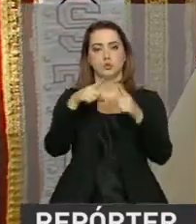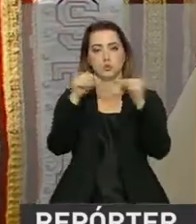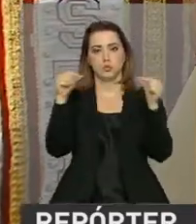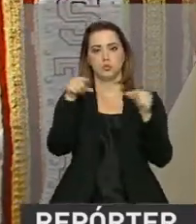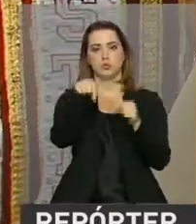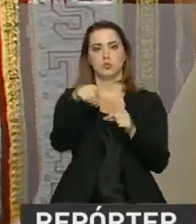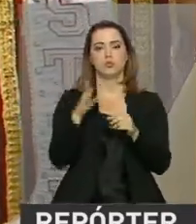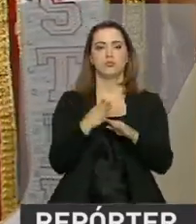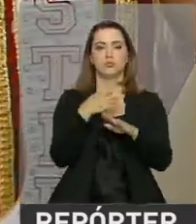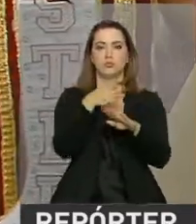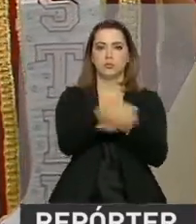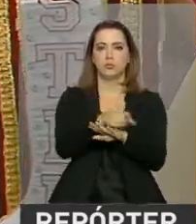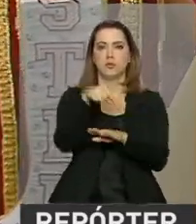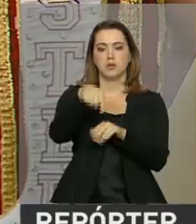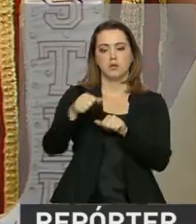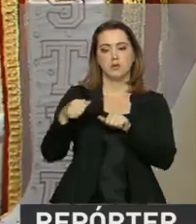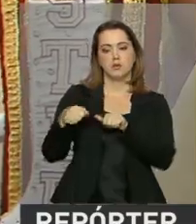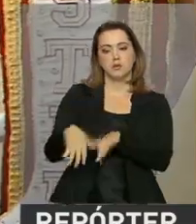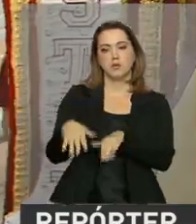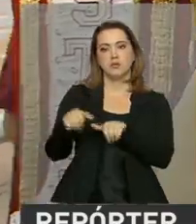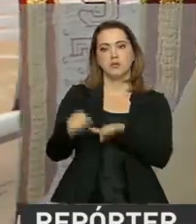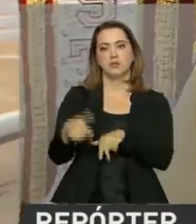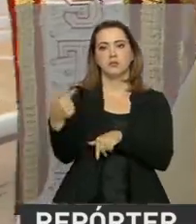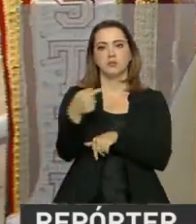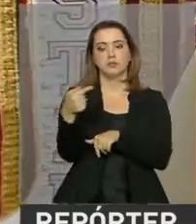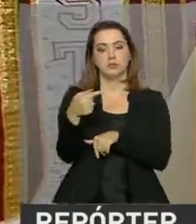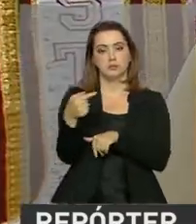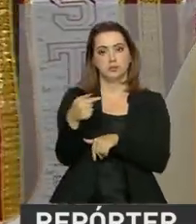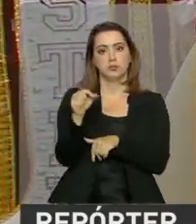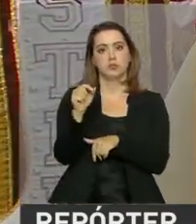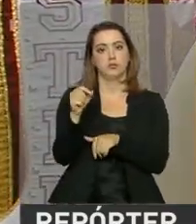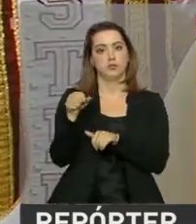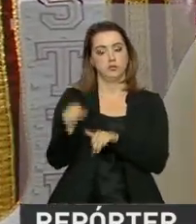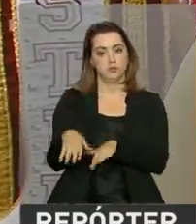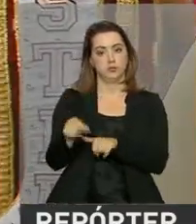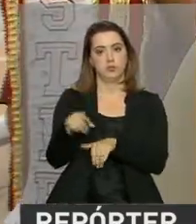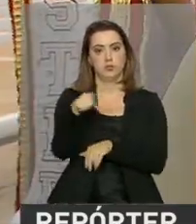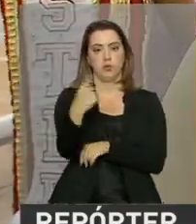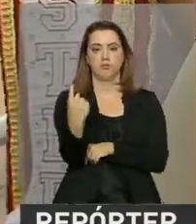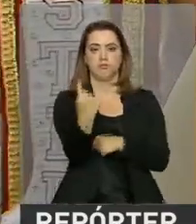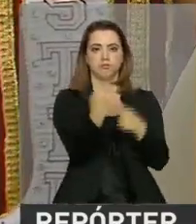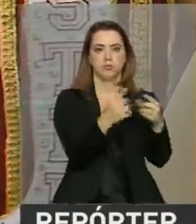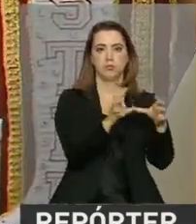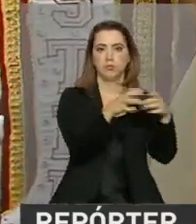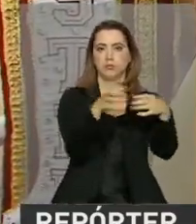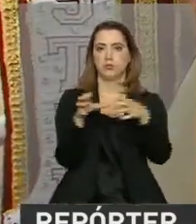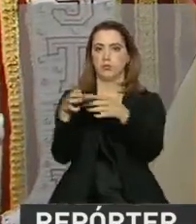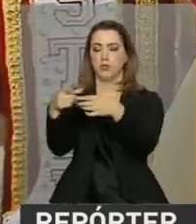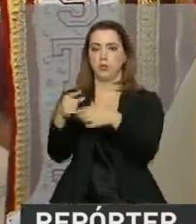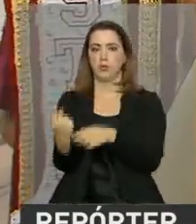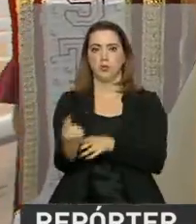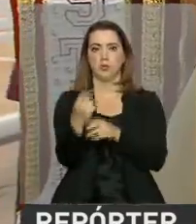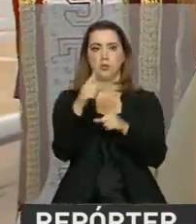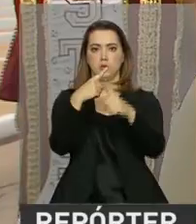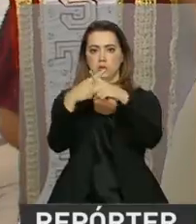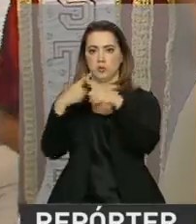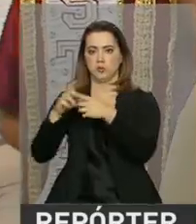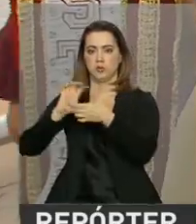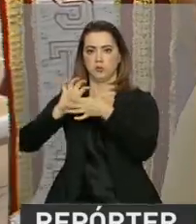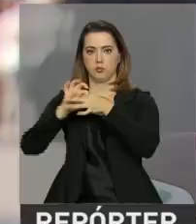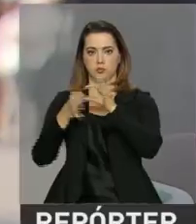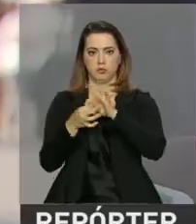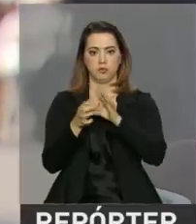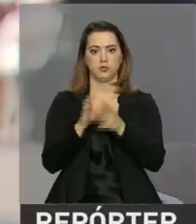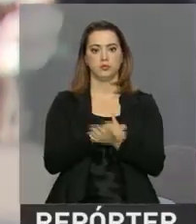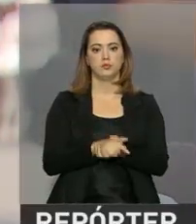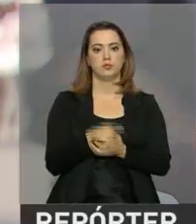7 de Setembro desse ano cada grupo Vai representar uma modalidade esportiva o tema escolhido foi Olimpíadas e paralimpíadas